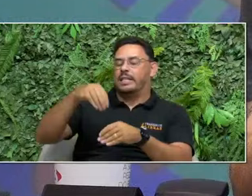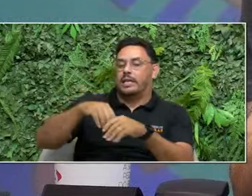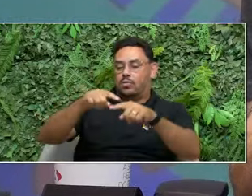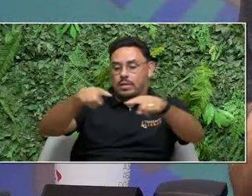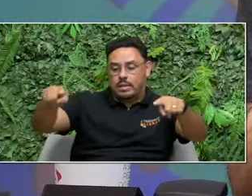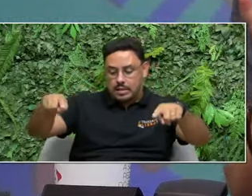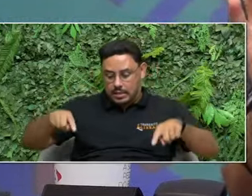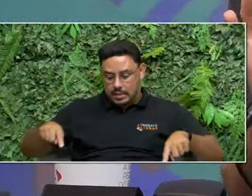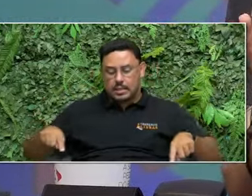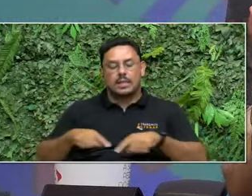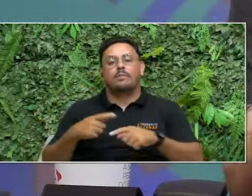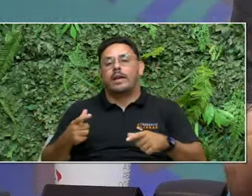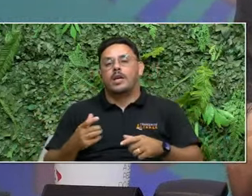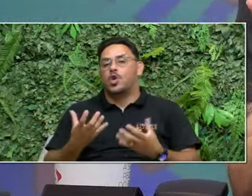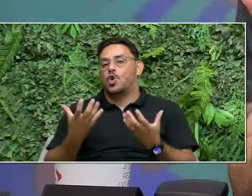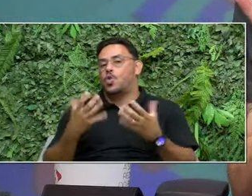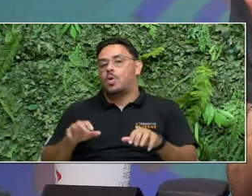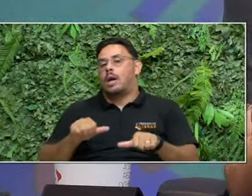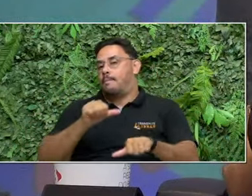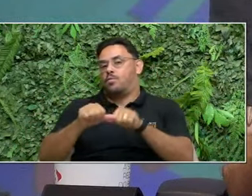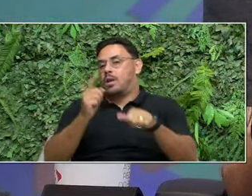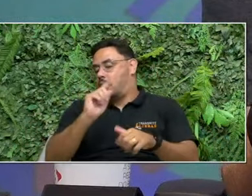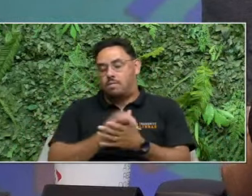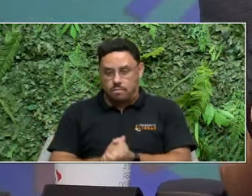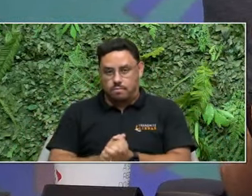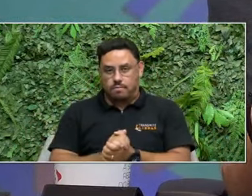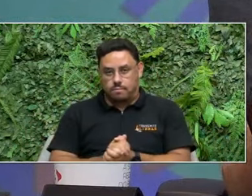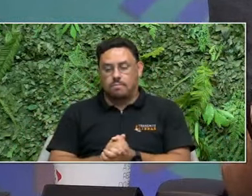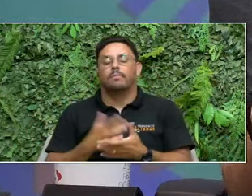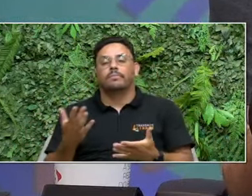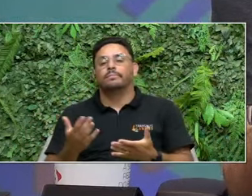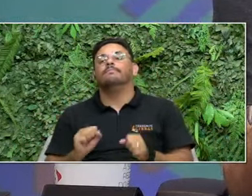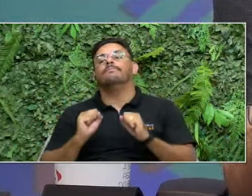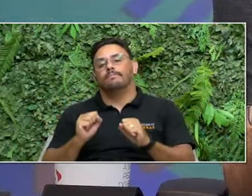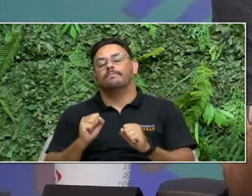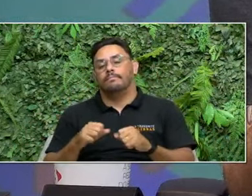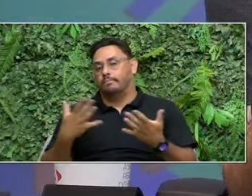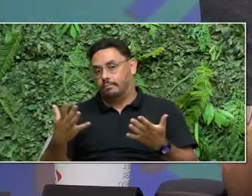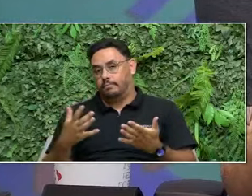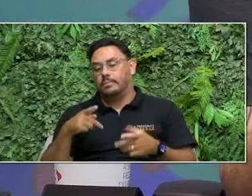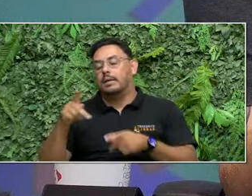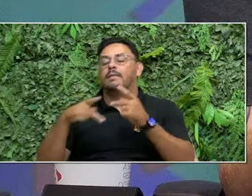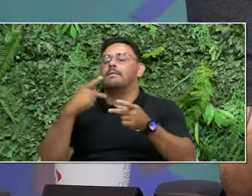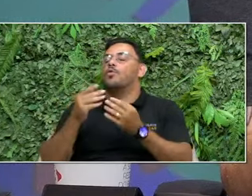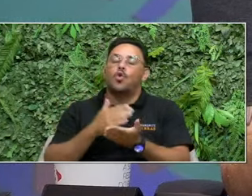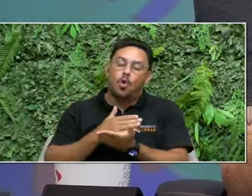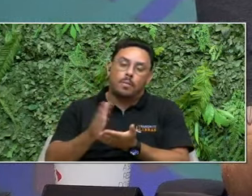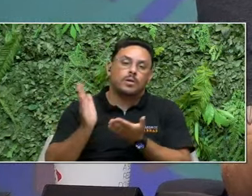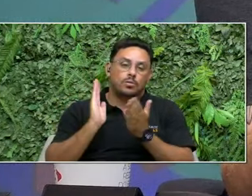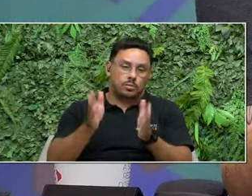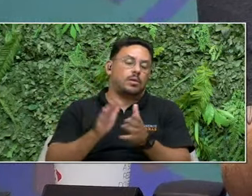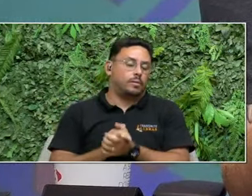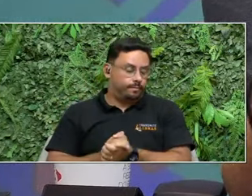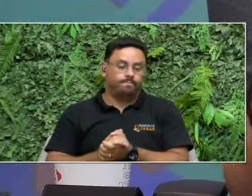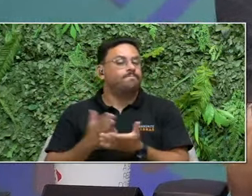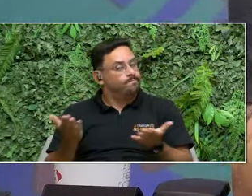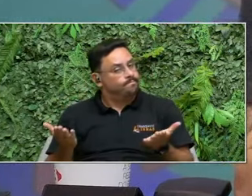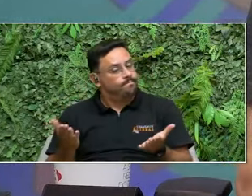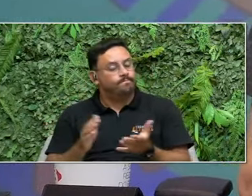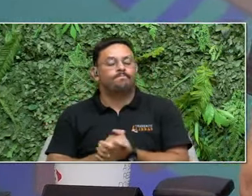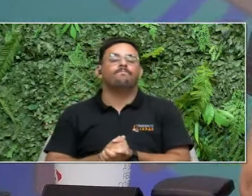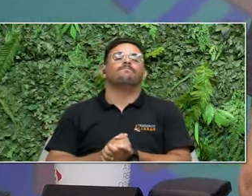Campo essa aí ele não quer que mude eu acho que é uma é um pelo menos na na palavra foi um bom começo você não achou não